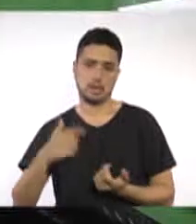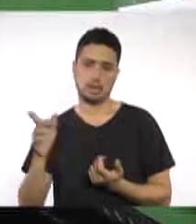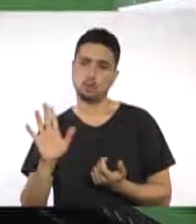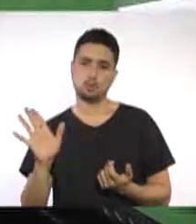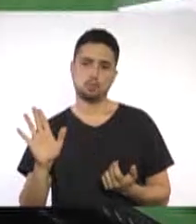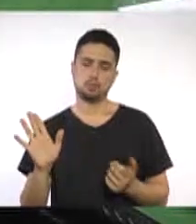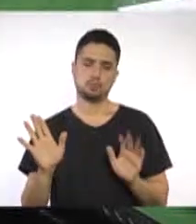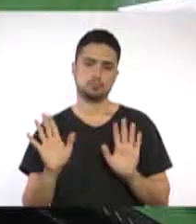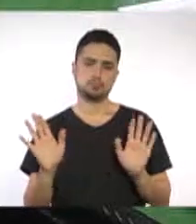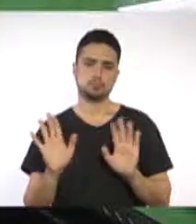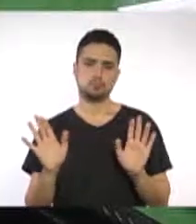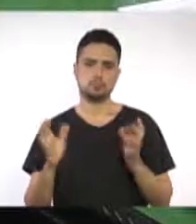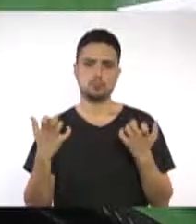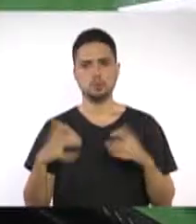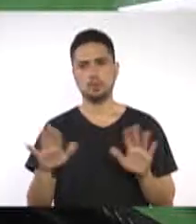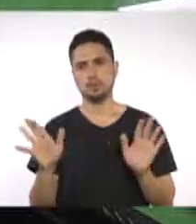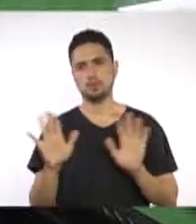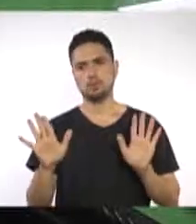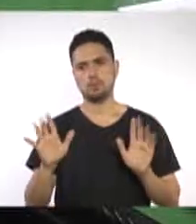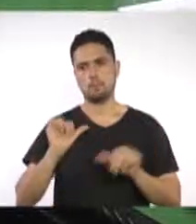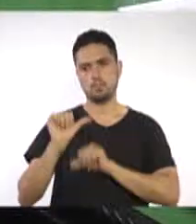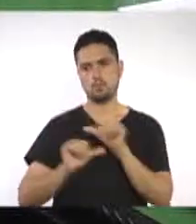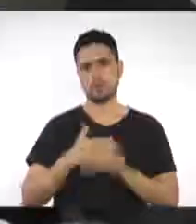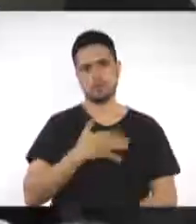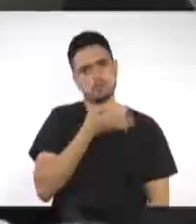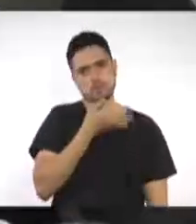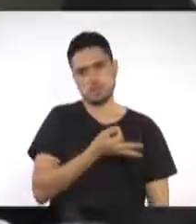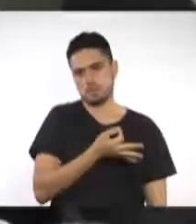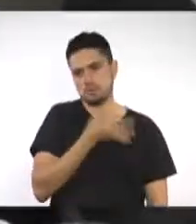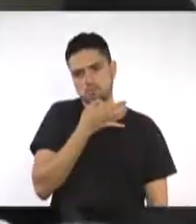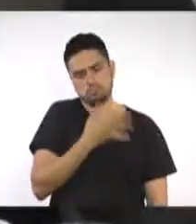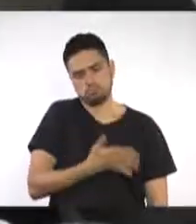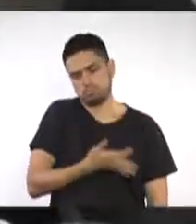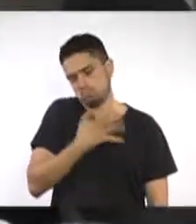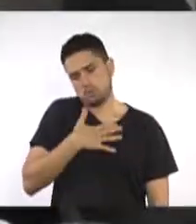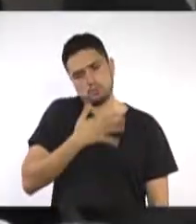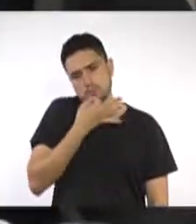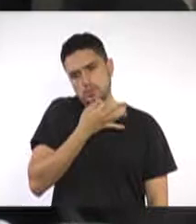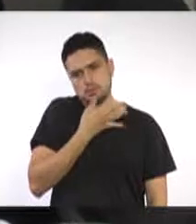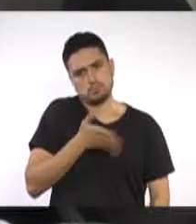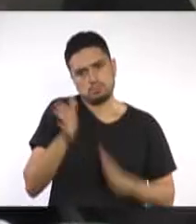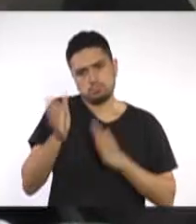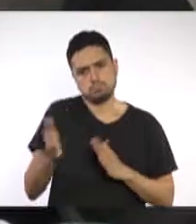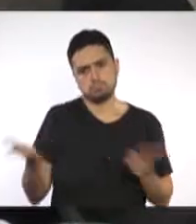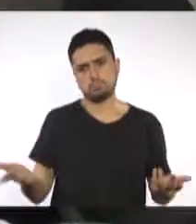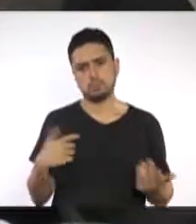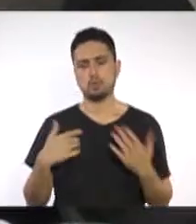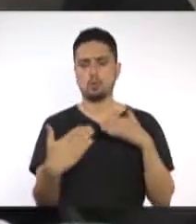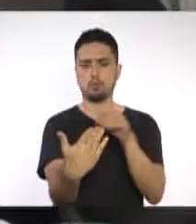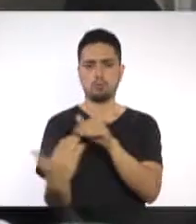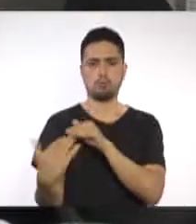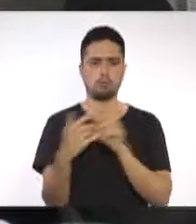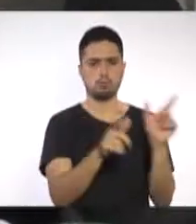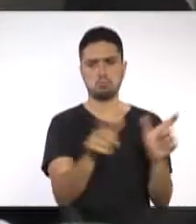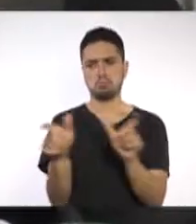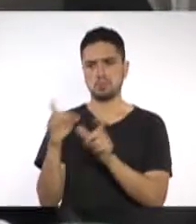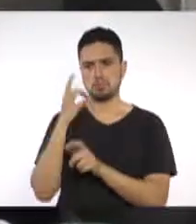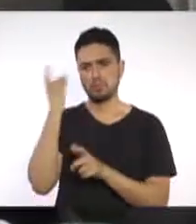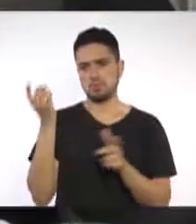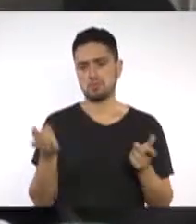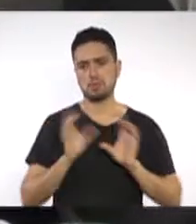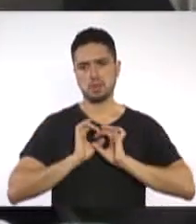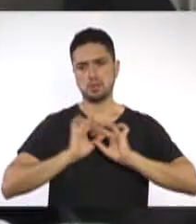não vou mudar a minha opinião nesse sentido. Concordo com Vossa Excelência como deputado, e todos os deputados podem fazer, interpelar o